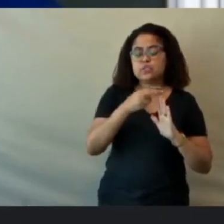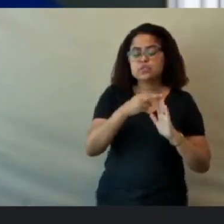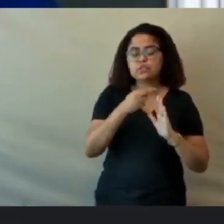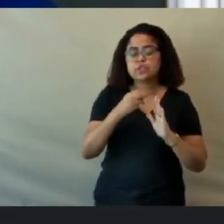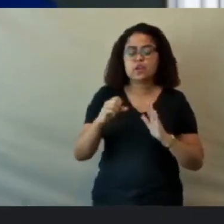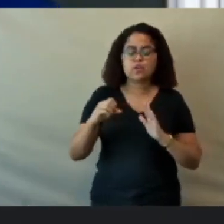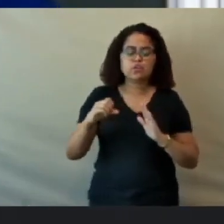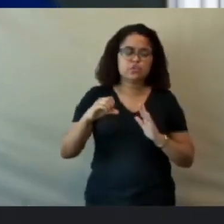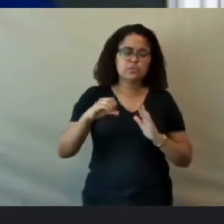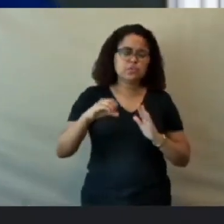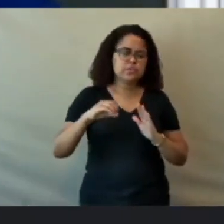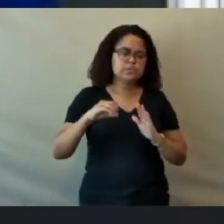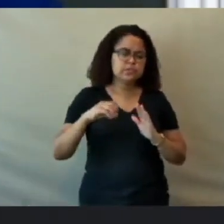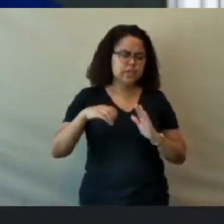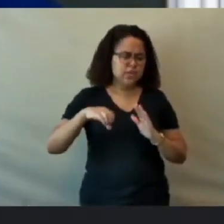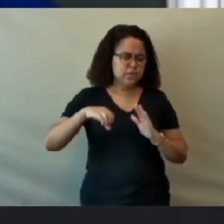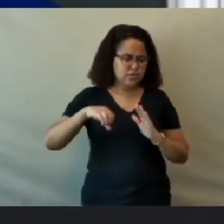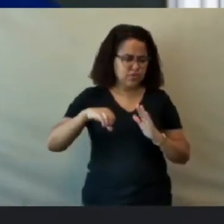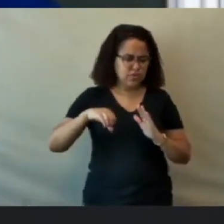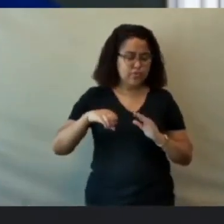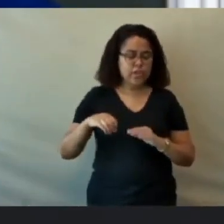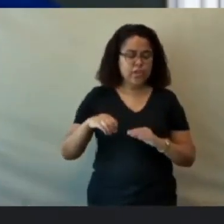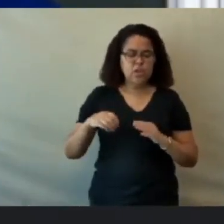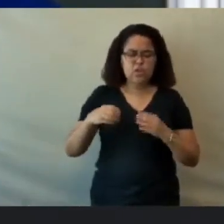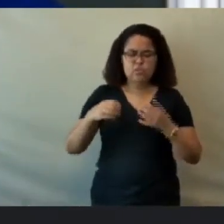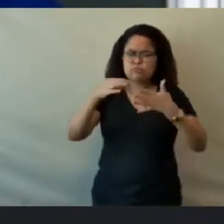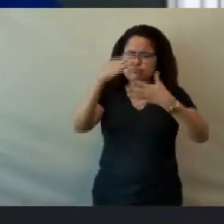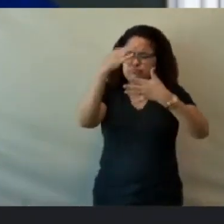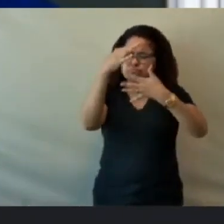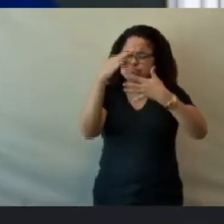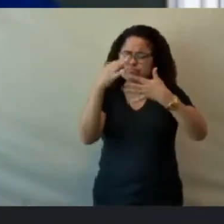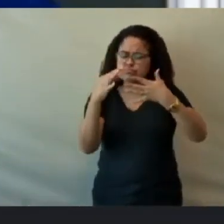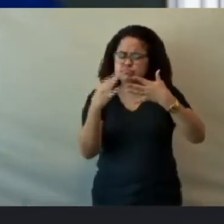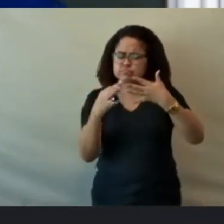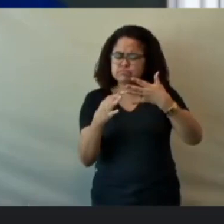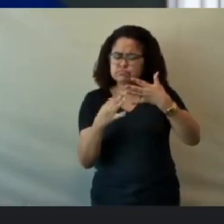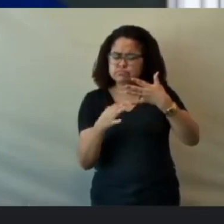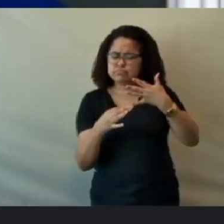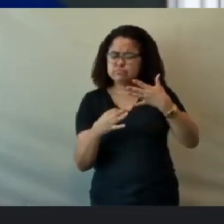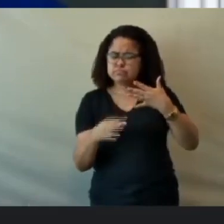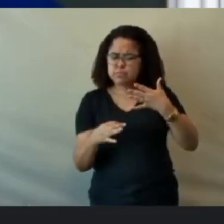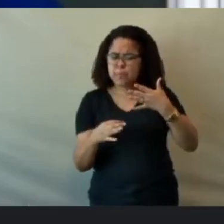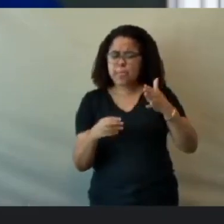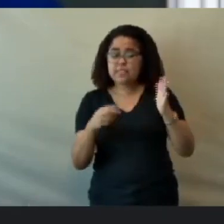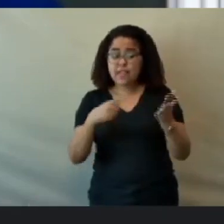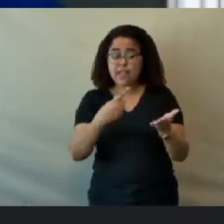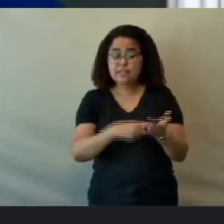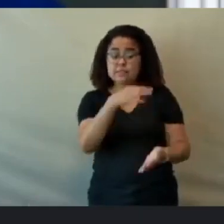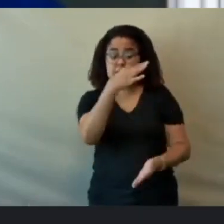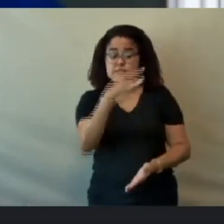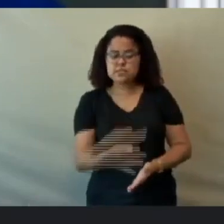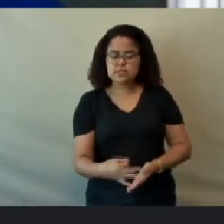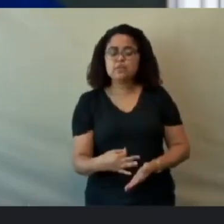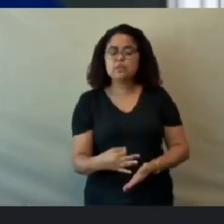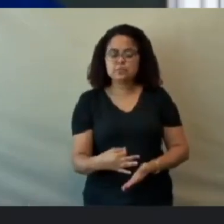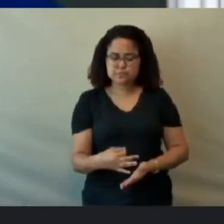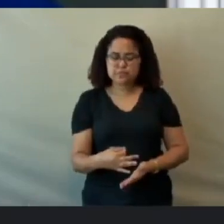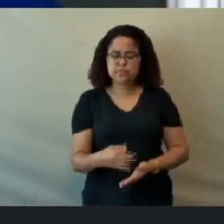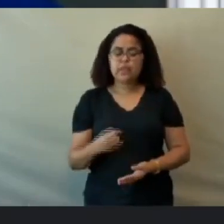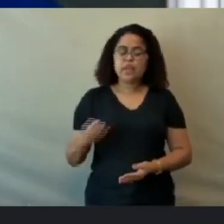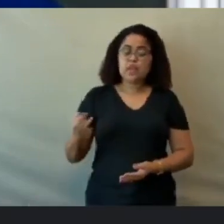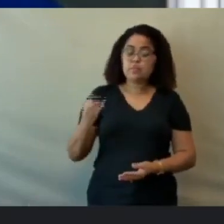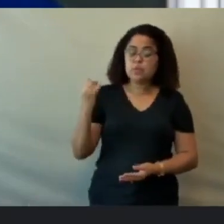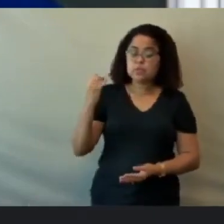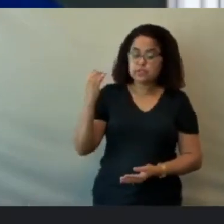em que lá todas as suas atribuições são muito bem desenhadas. Eu acho que é importante a gente dizer que isso é um